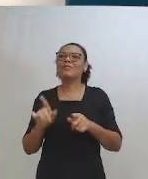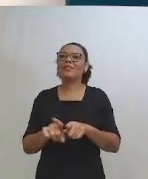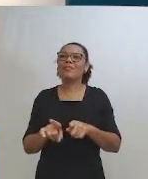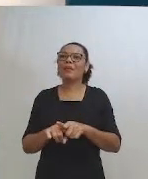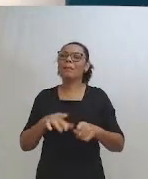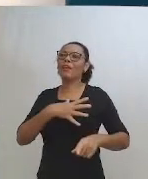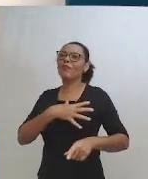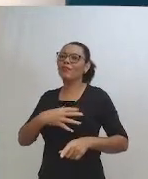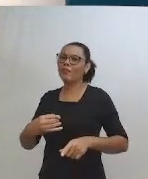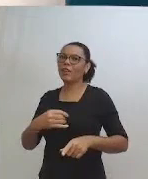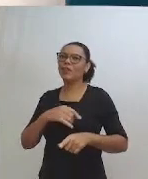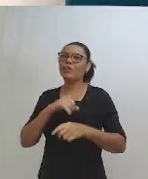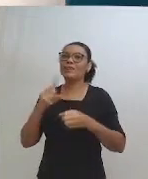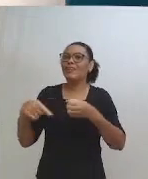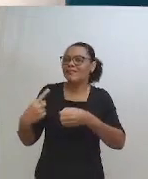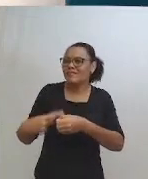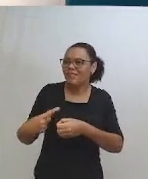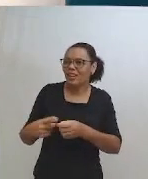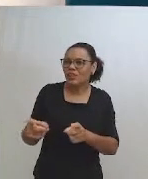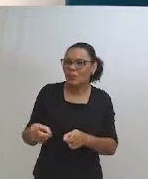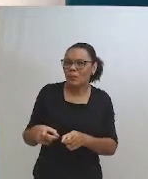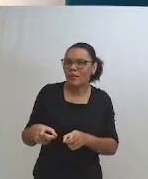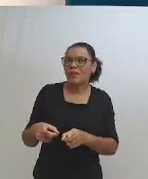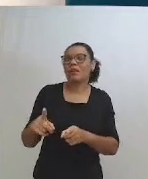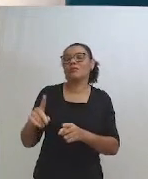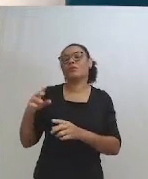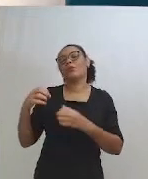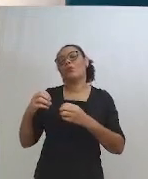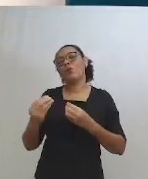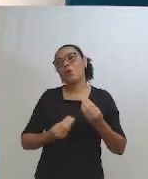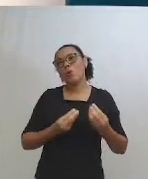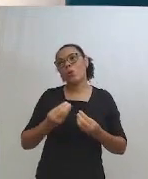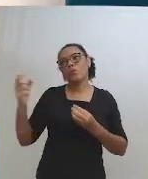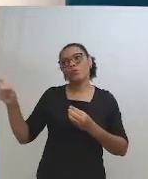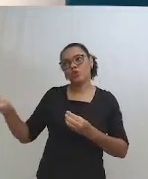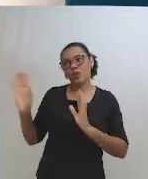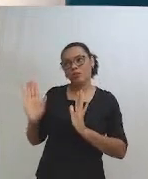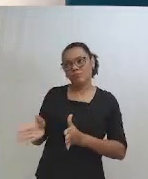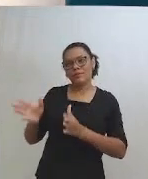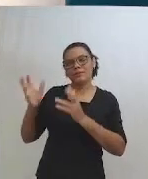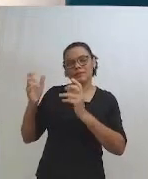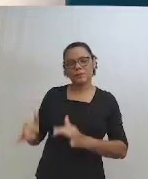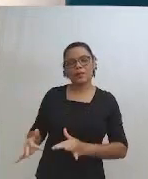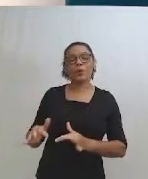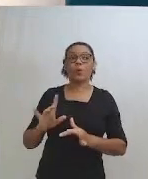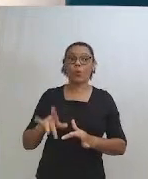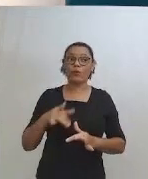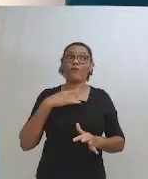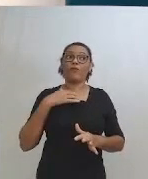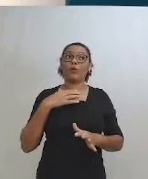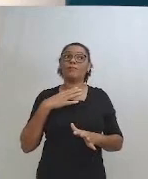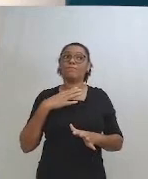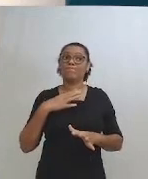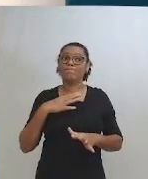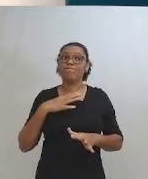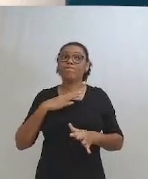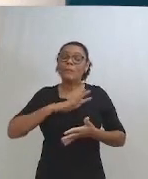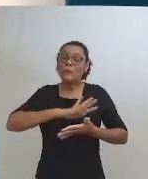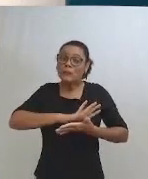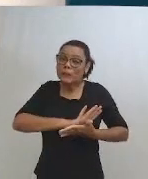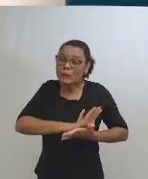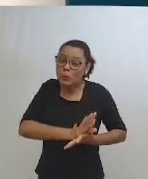aí a defesa. Com requintes de crueldade, cerca de 9